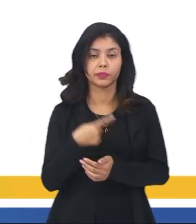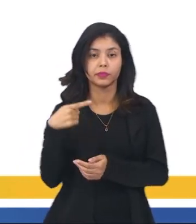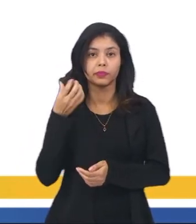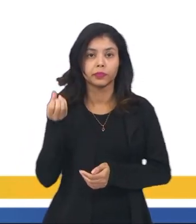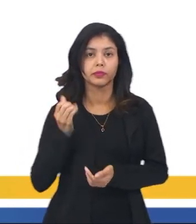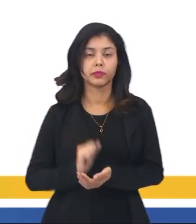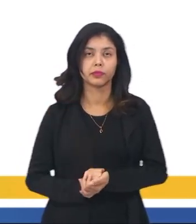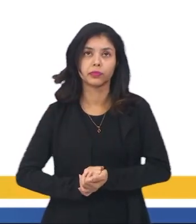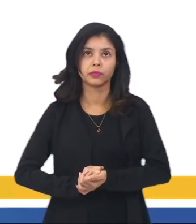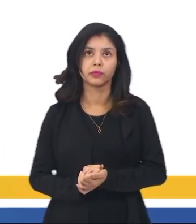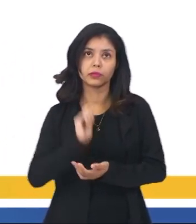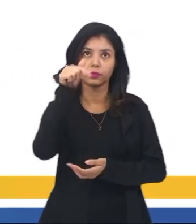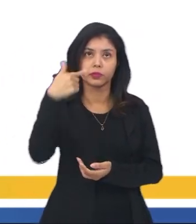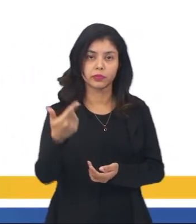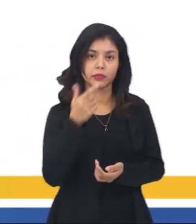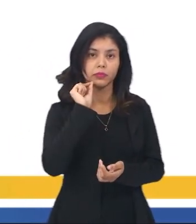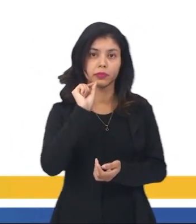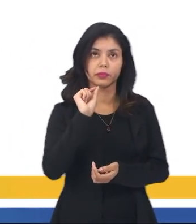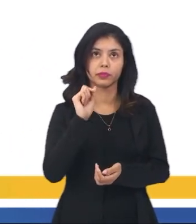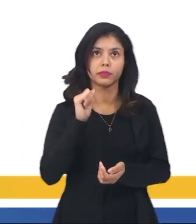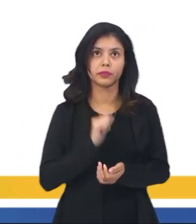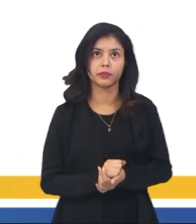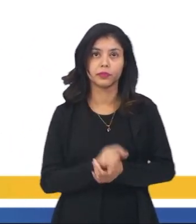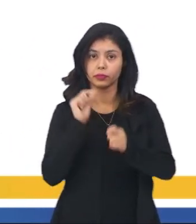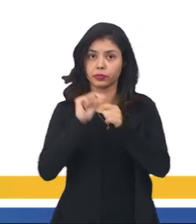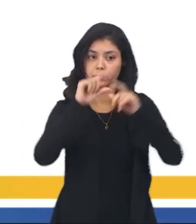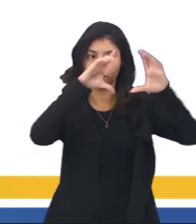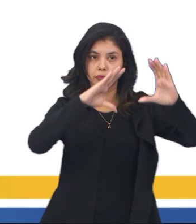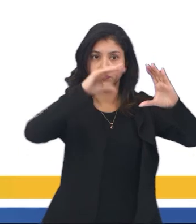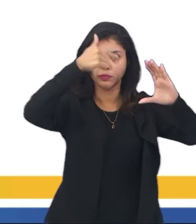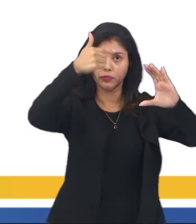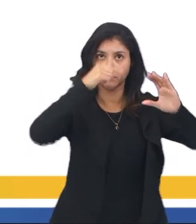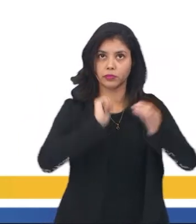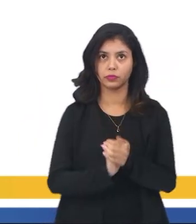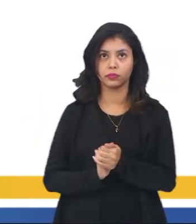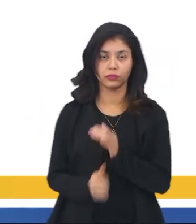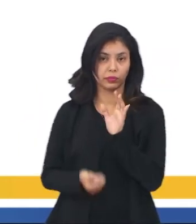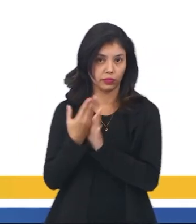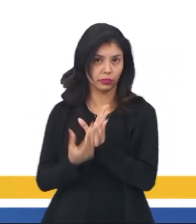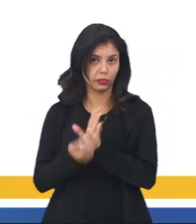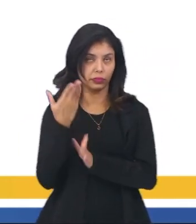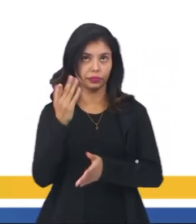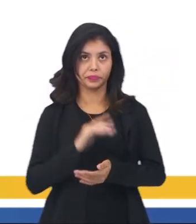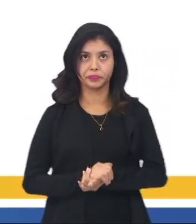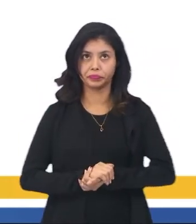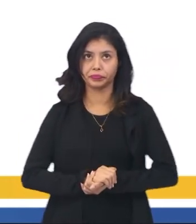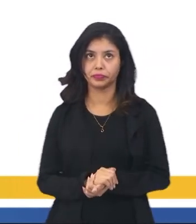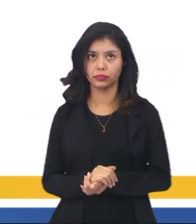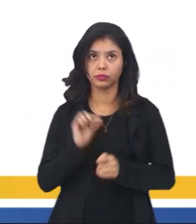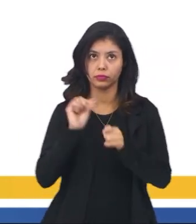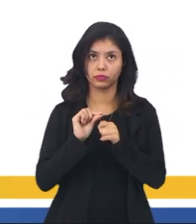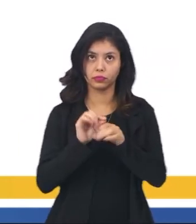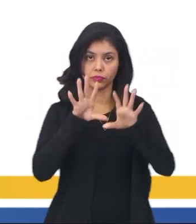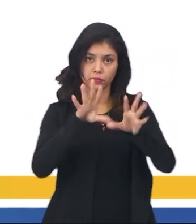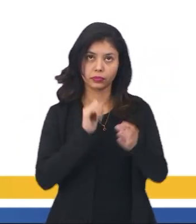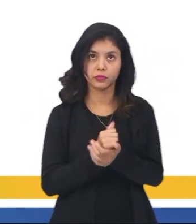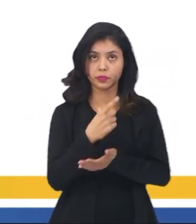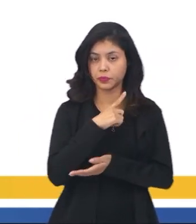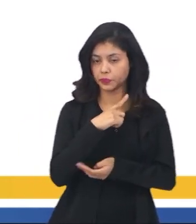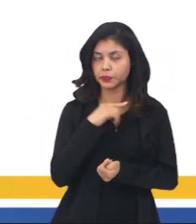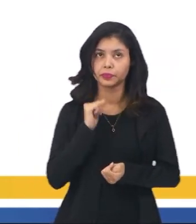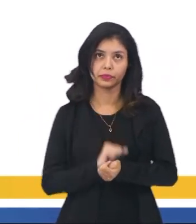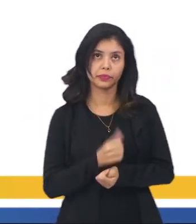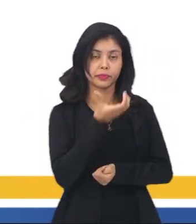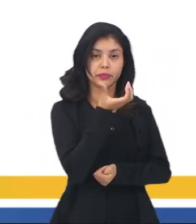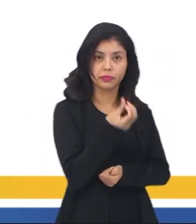6. Próximo passo é o quê? Vou fazer aqui essa potência e esse produto. Então, quando nós fizermos isso, vamos obter,